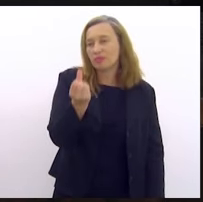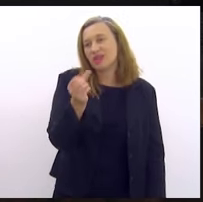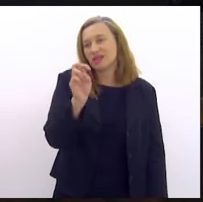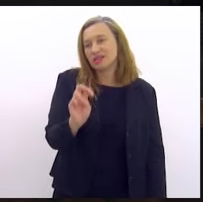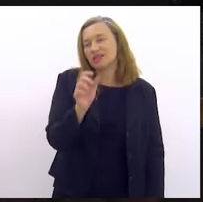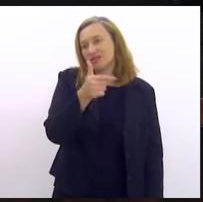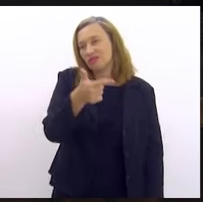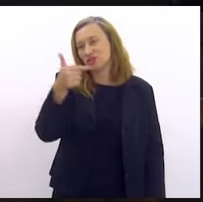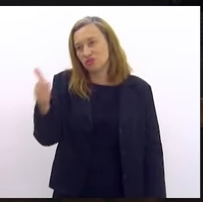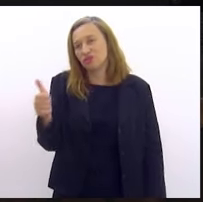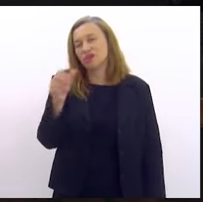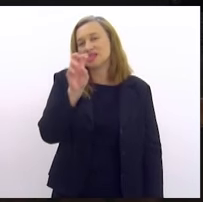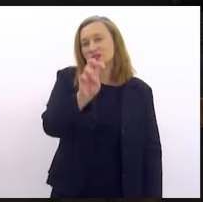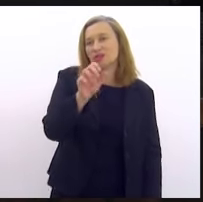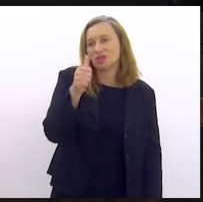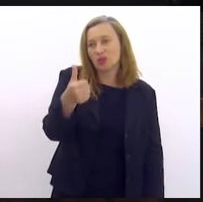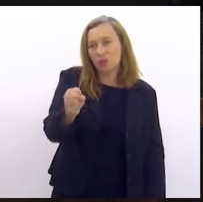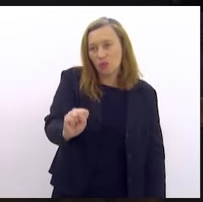4865-A/21,